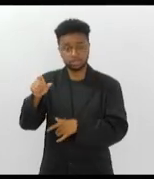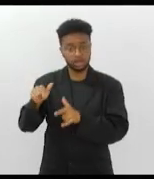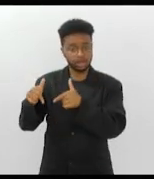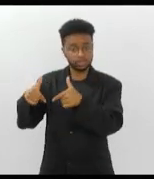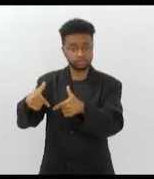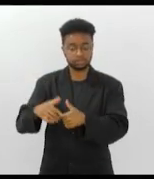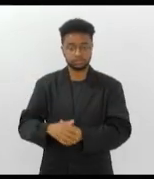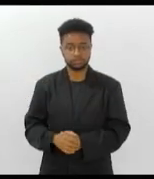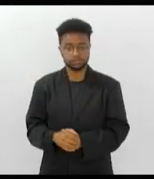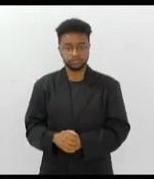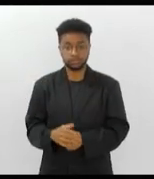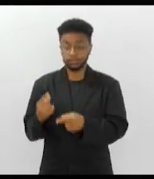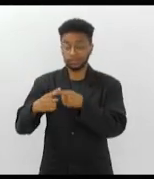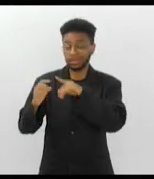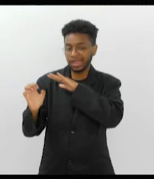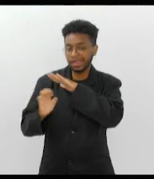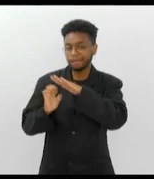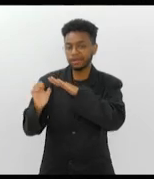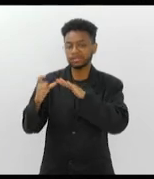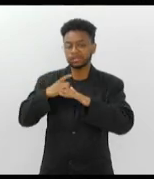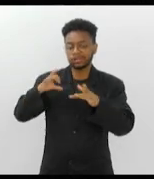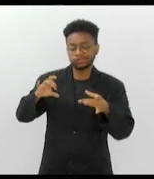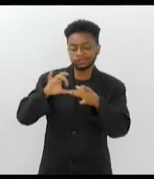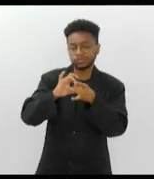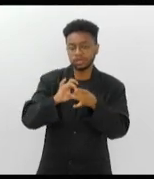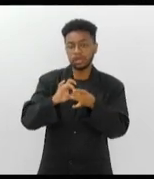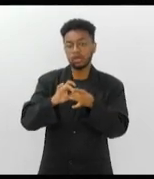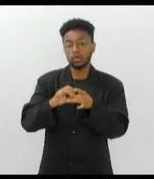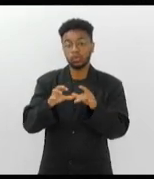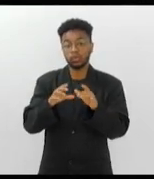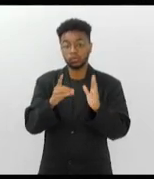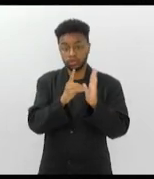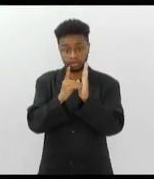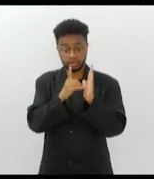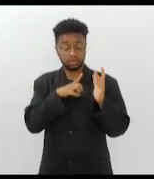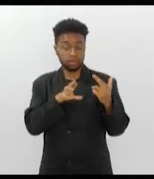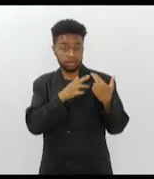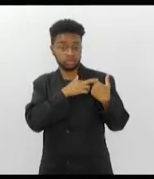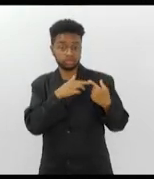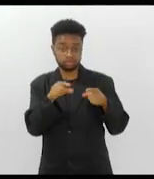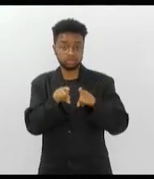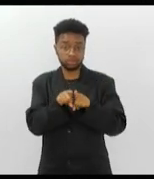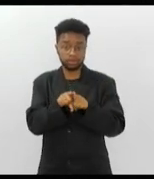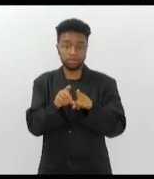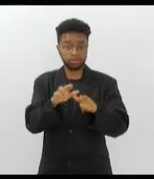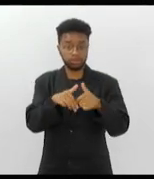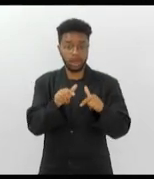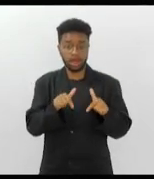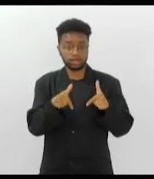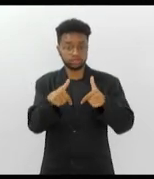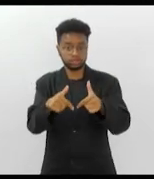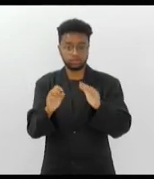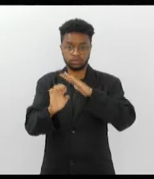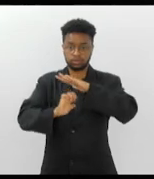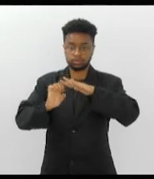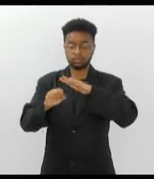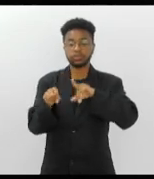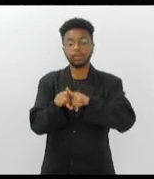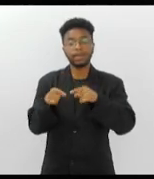Uma empresa credenciada, o DETRAN é corresponsável pelos atos da mesma, e